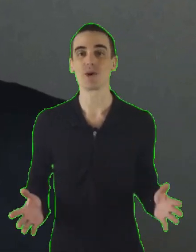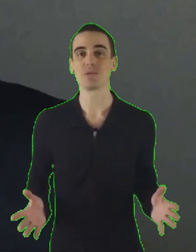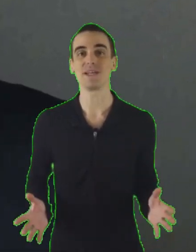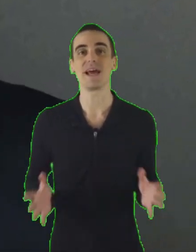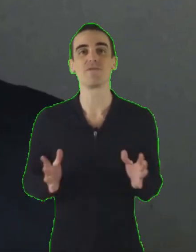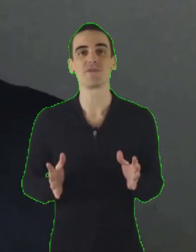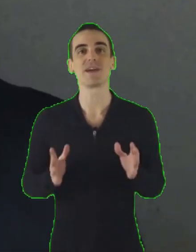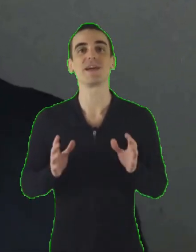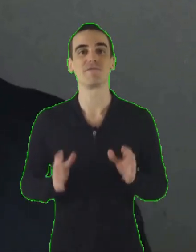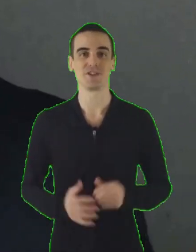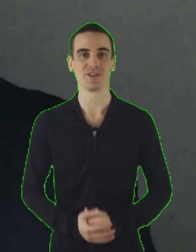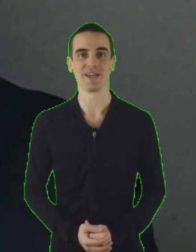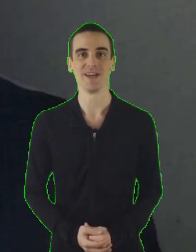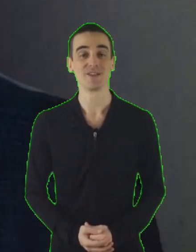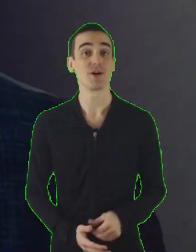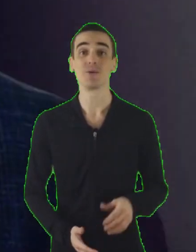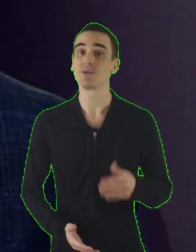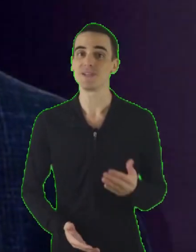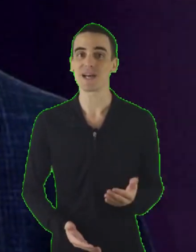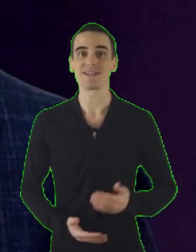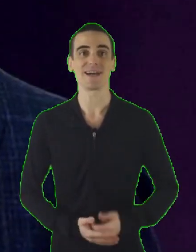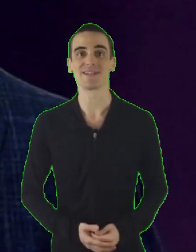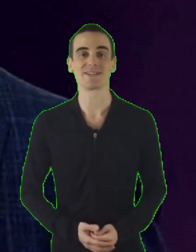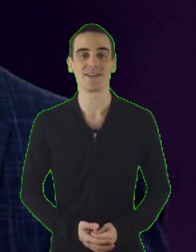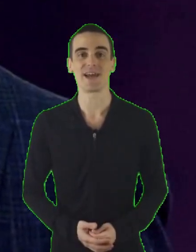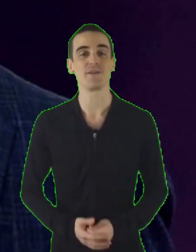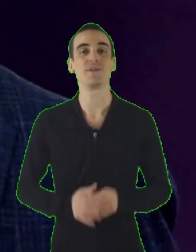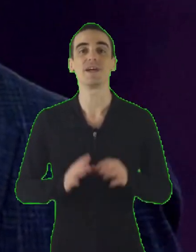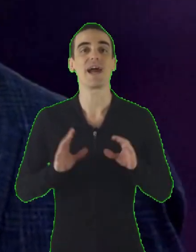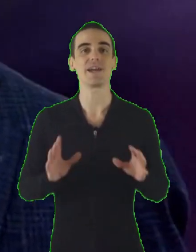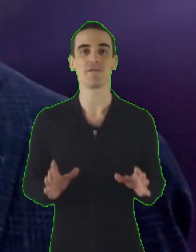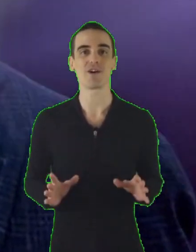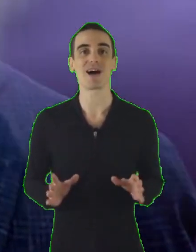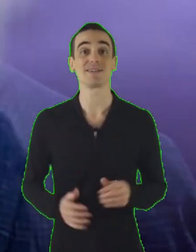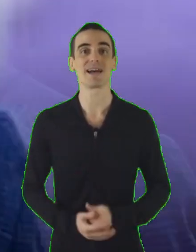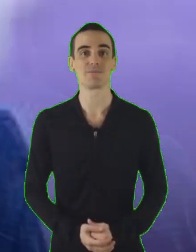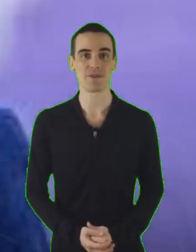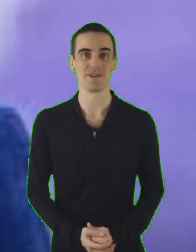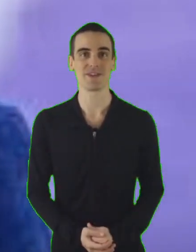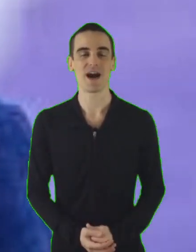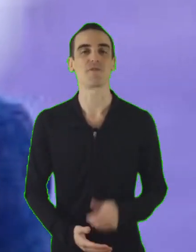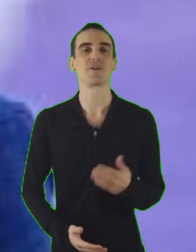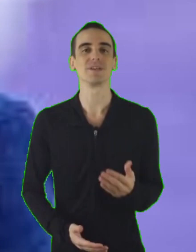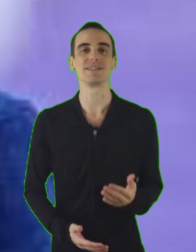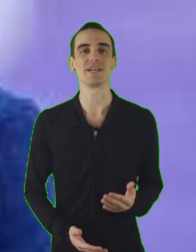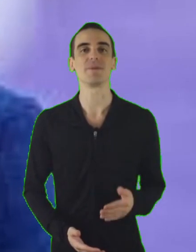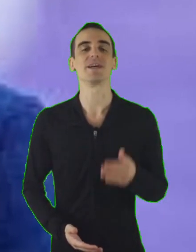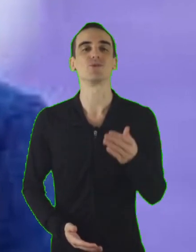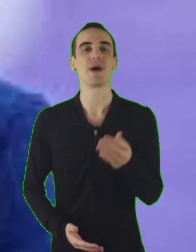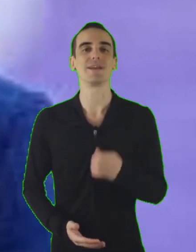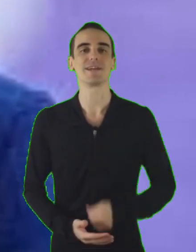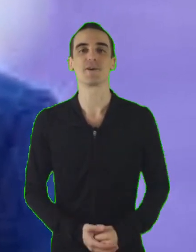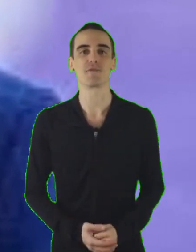base de atletas que venham a compor as equipes do emitente, Cruzeiro, das categorias de base ou profissional, nas modalidades masculina e ou